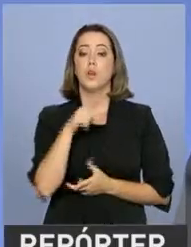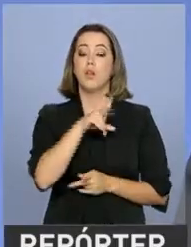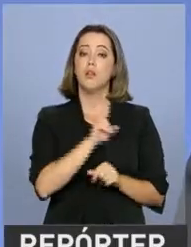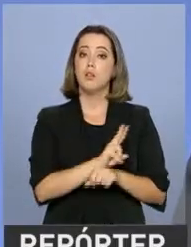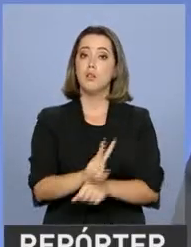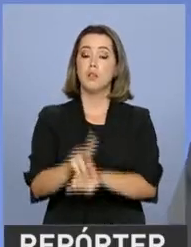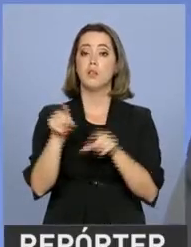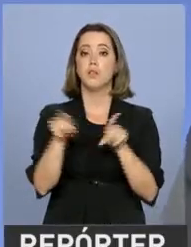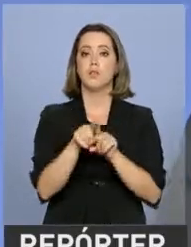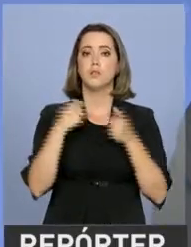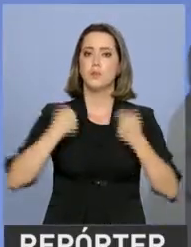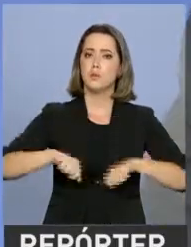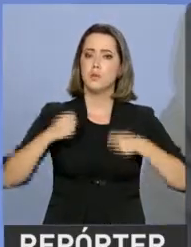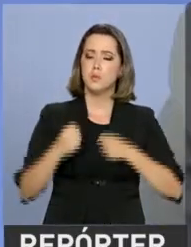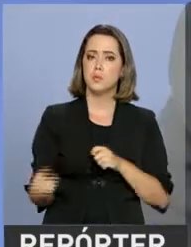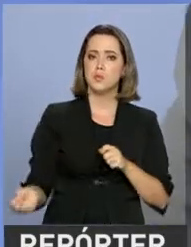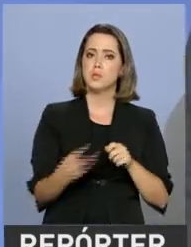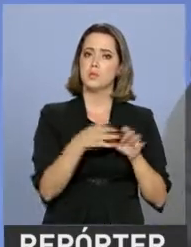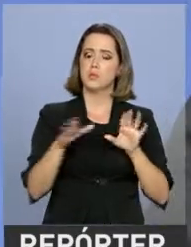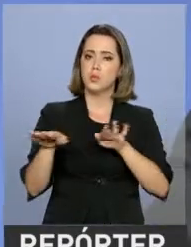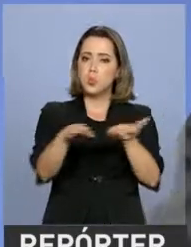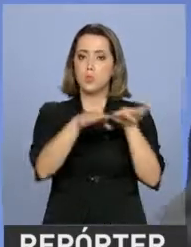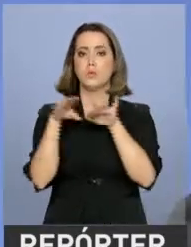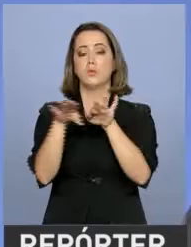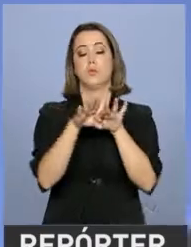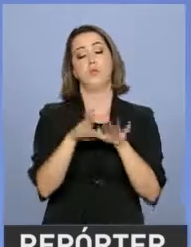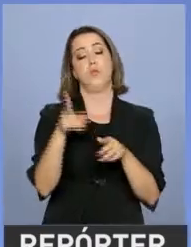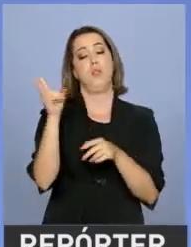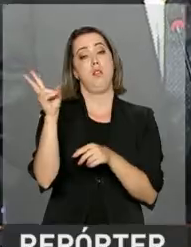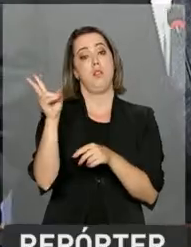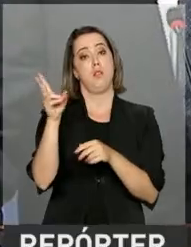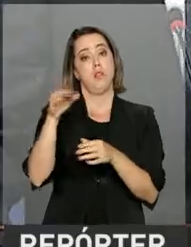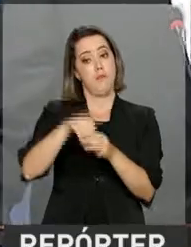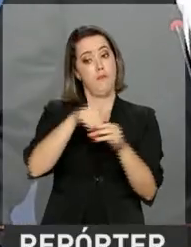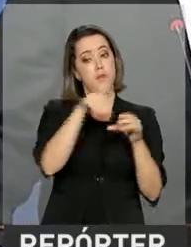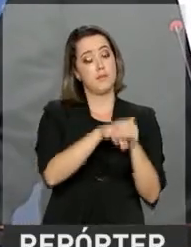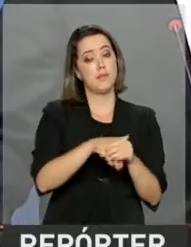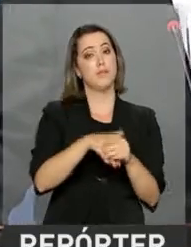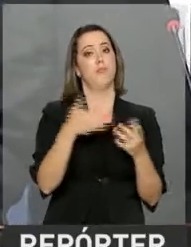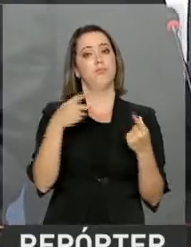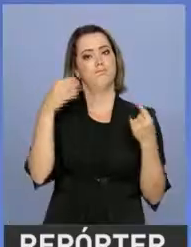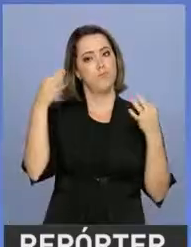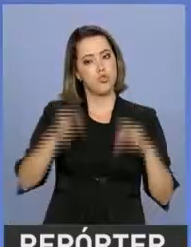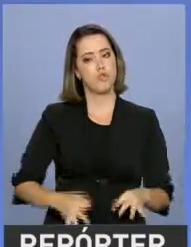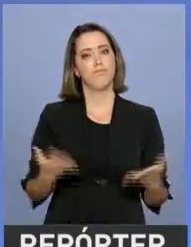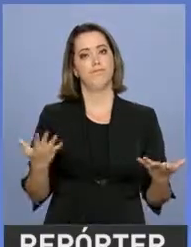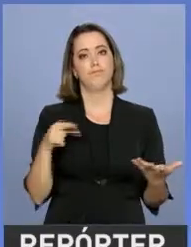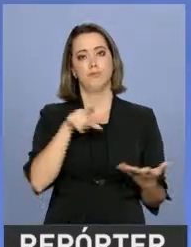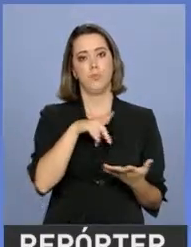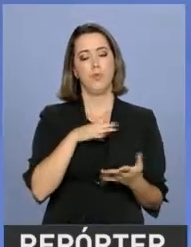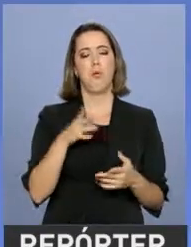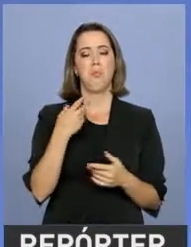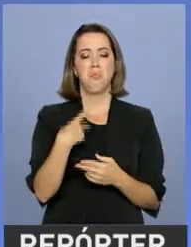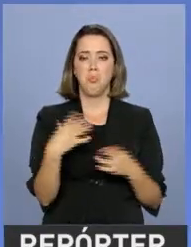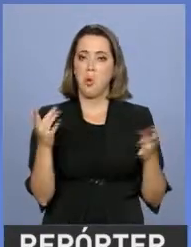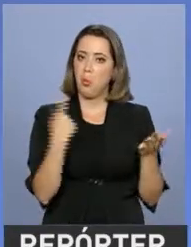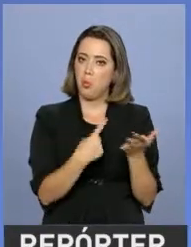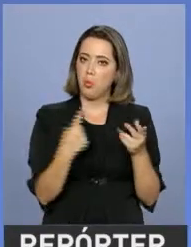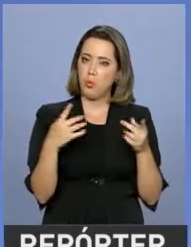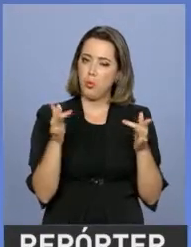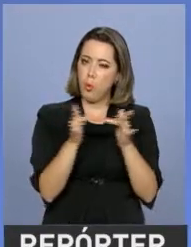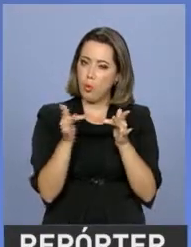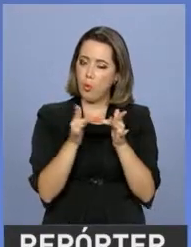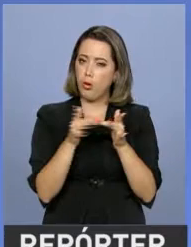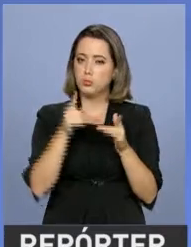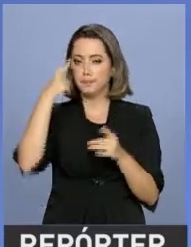defendeu que é necessário uma redemocratização do país com eleições diretas a lula a idéia é compartilhada pelo ministro aluízio nunes que acredita que é